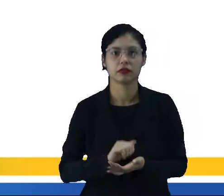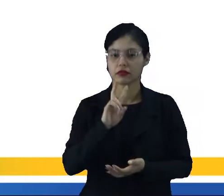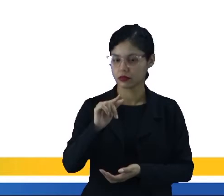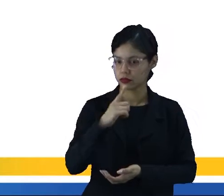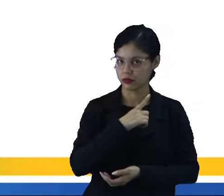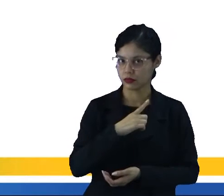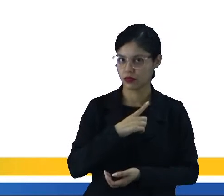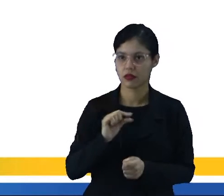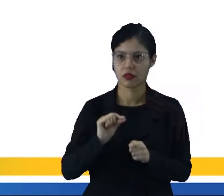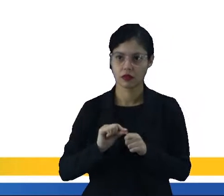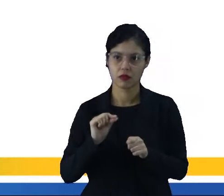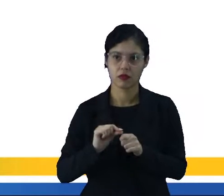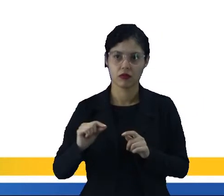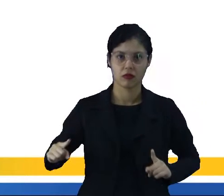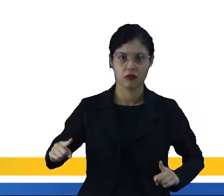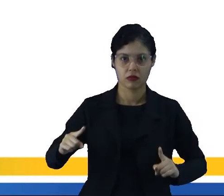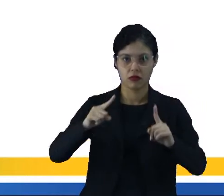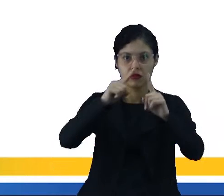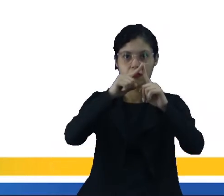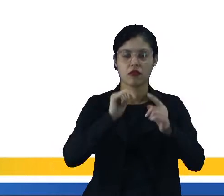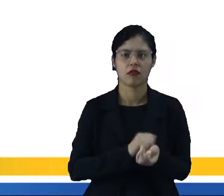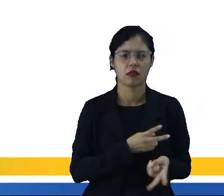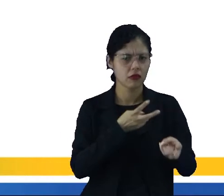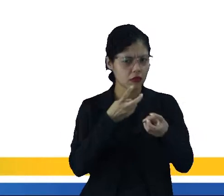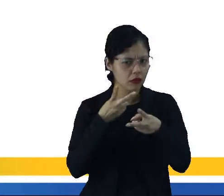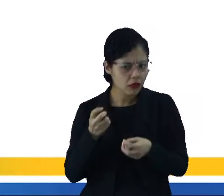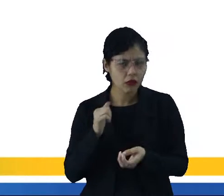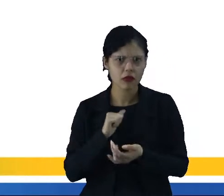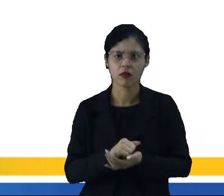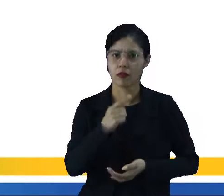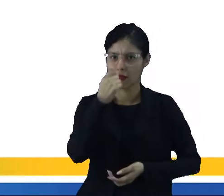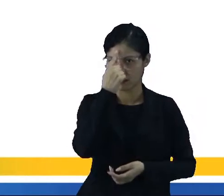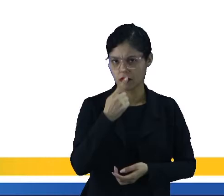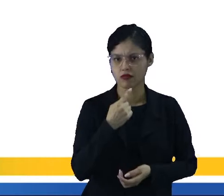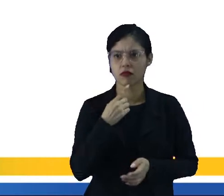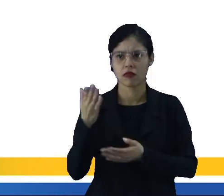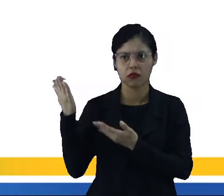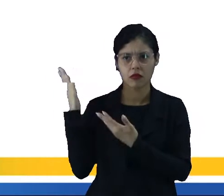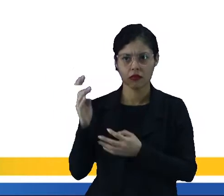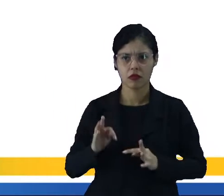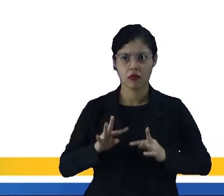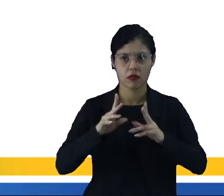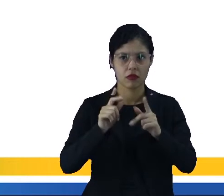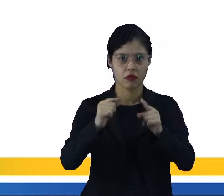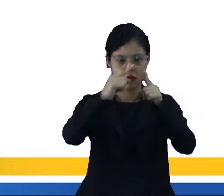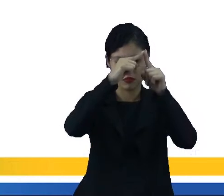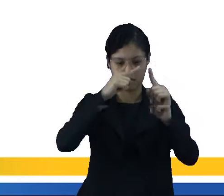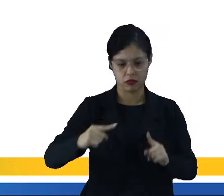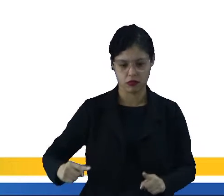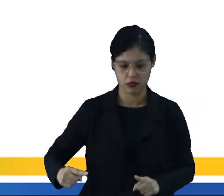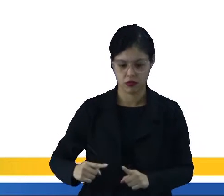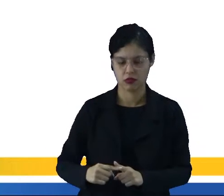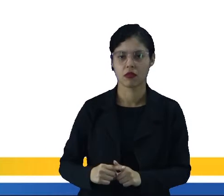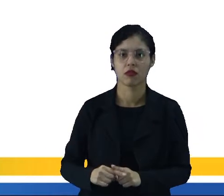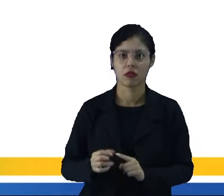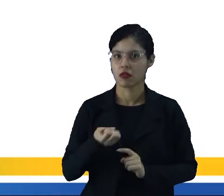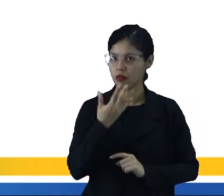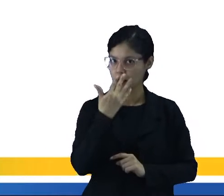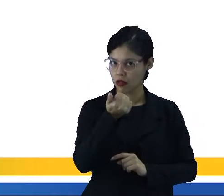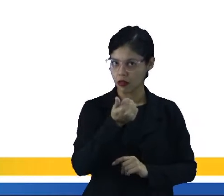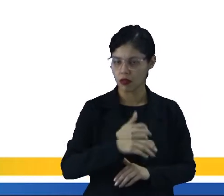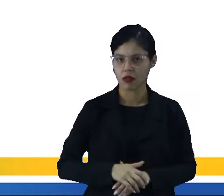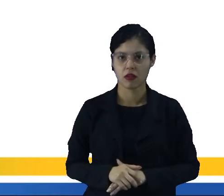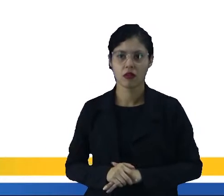ter o formato de uma pirâmide e observem que as faces laterais são todas as triangulares Beleza